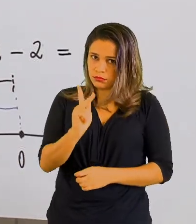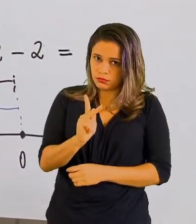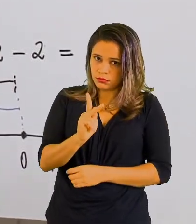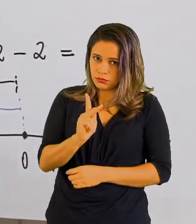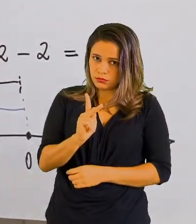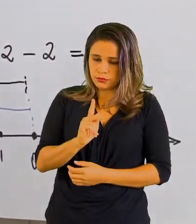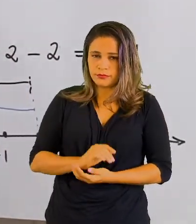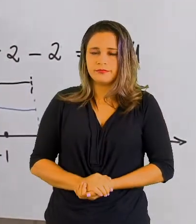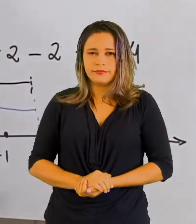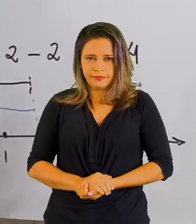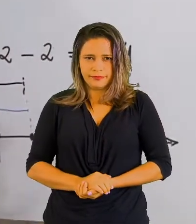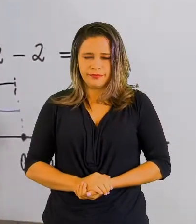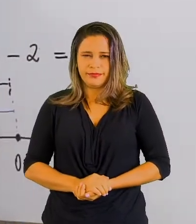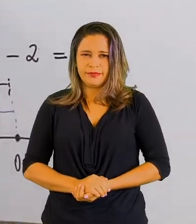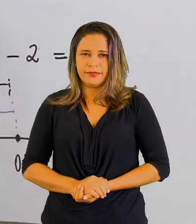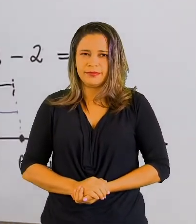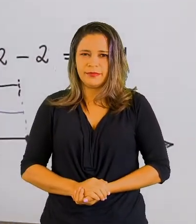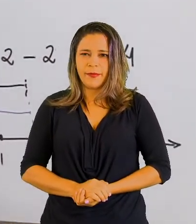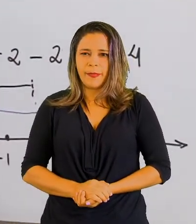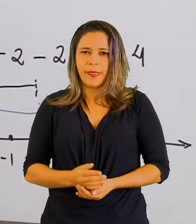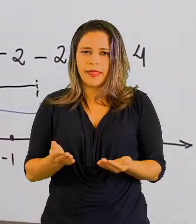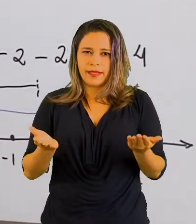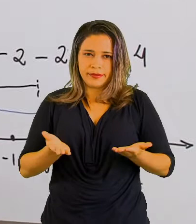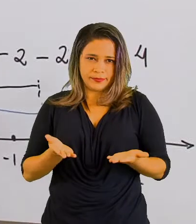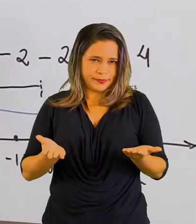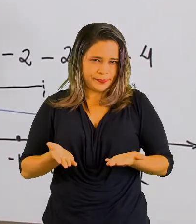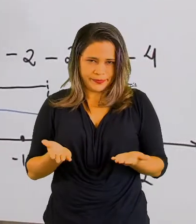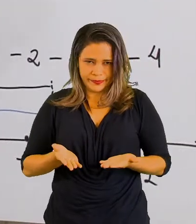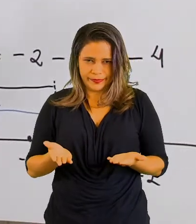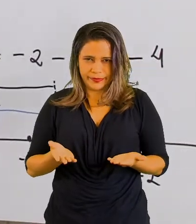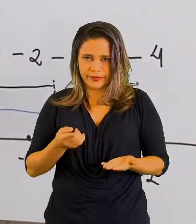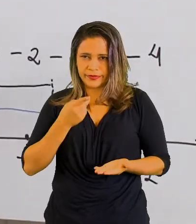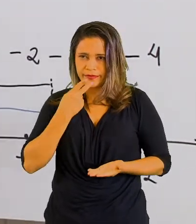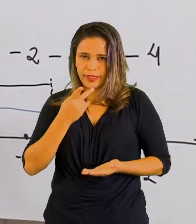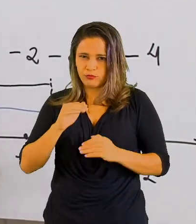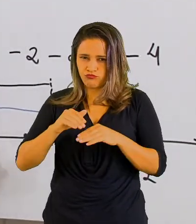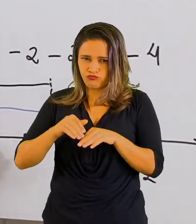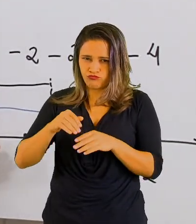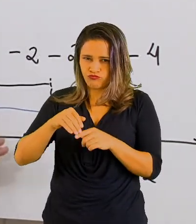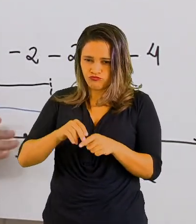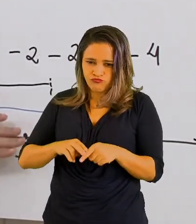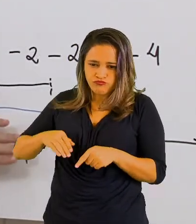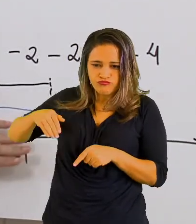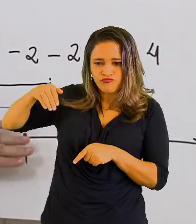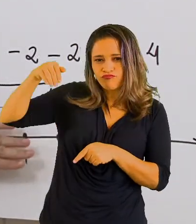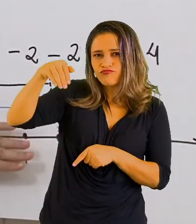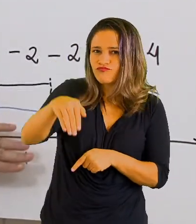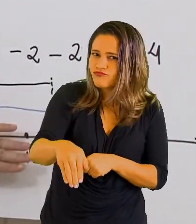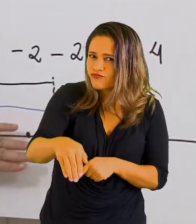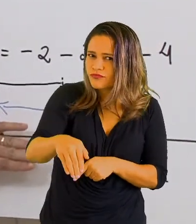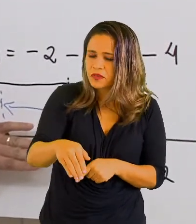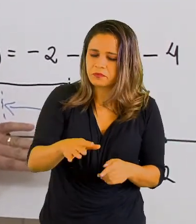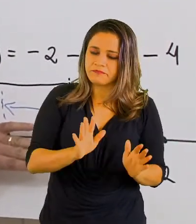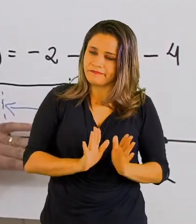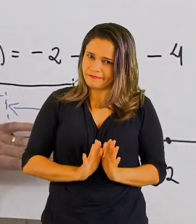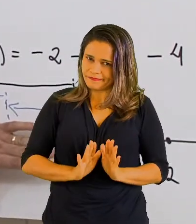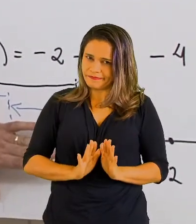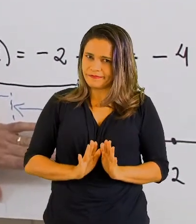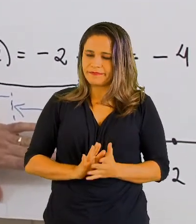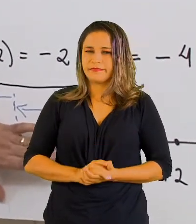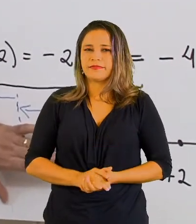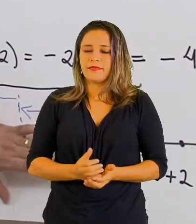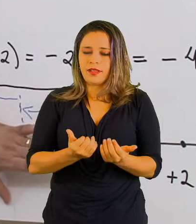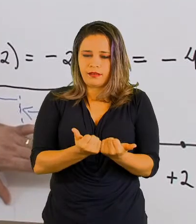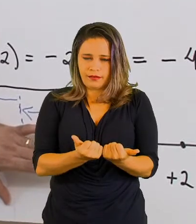Agora, nós vamos fazer o seguinte, vamos dar um passo além. Vamos deixar de lado a